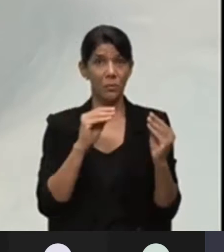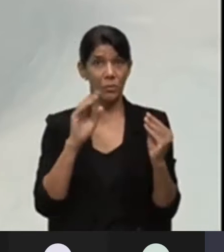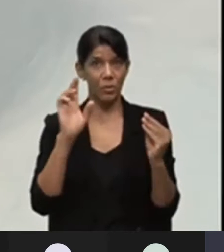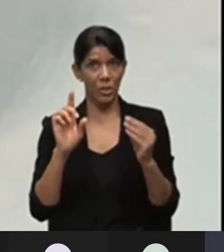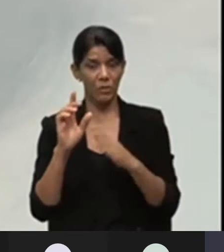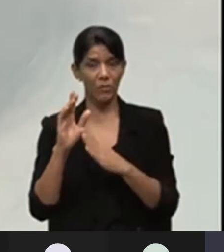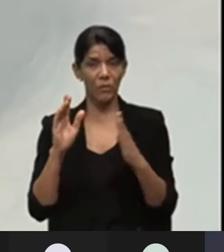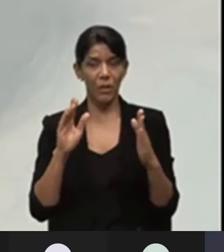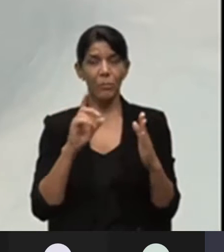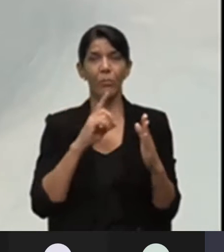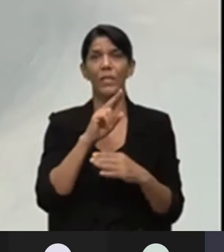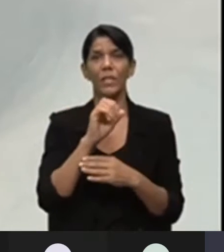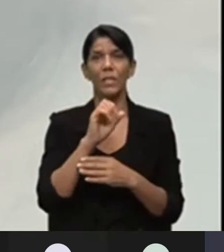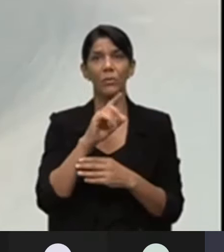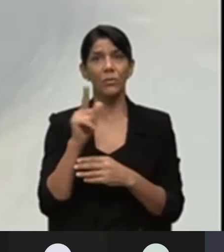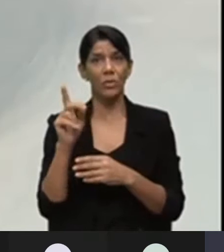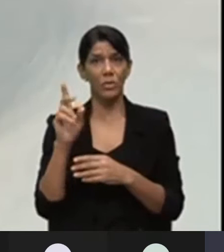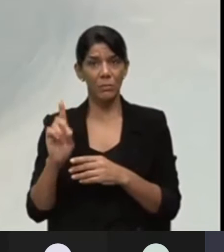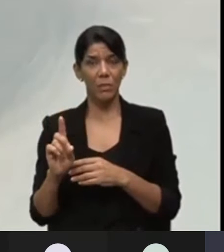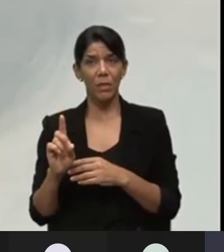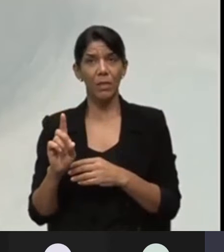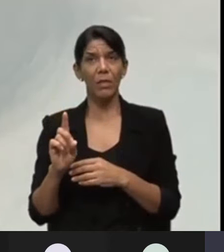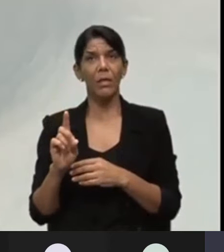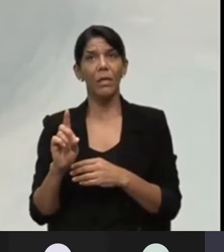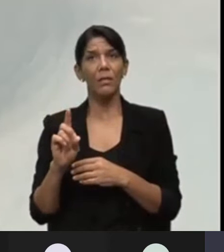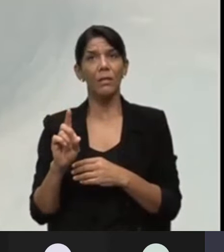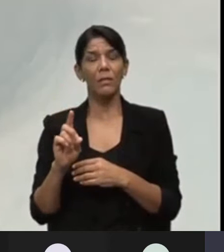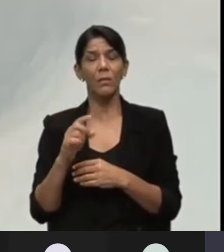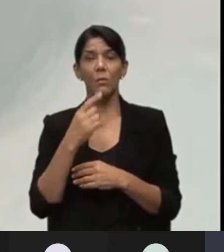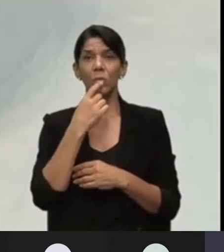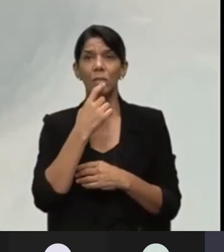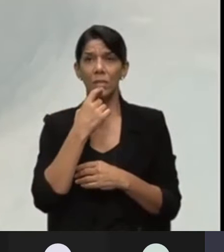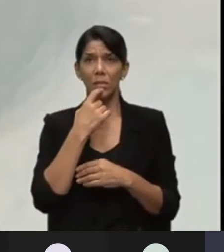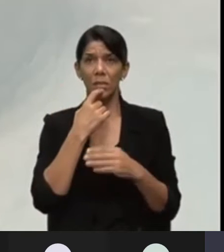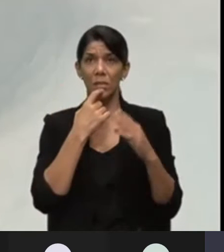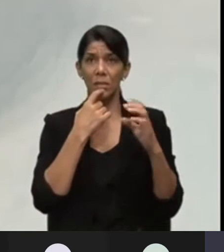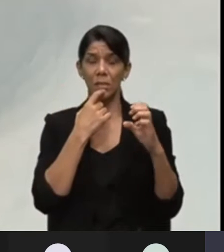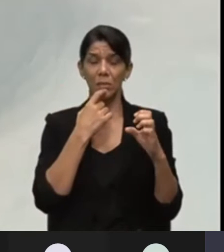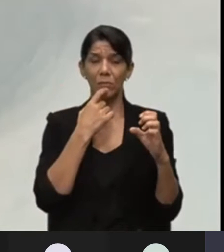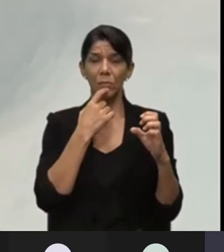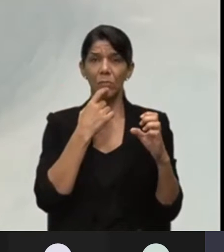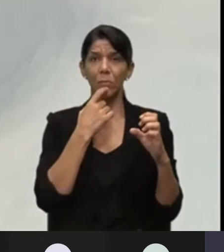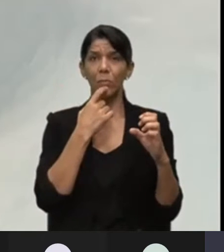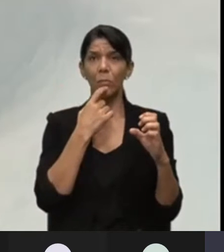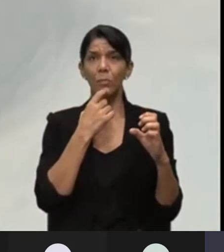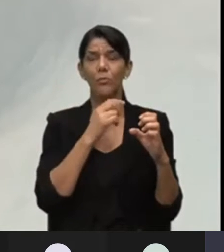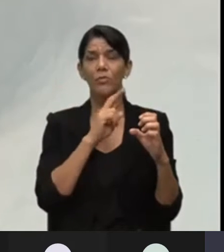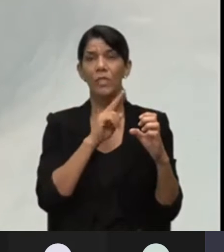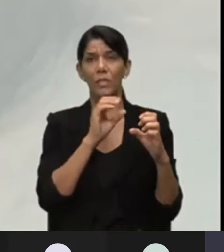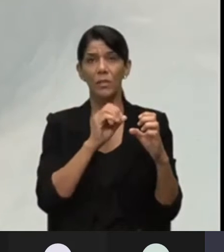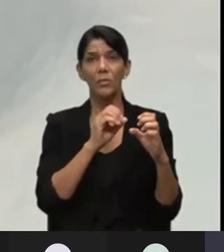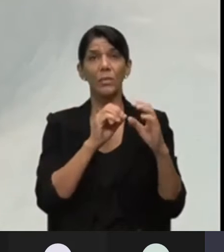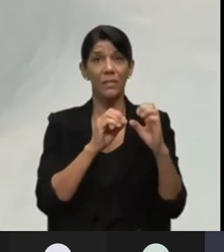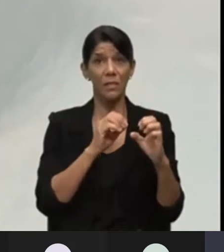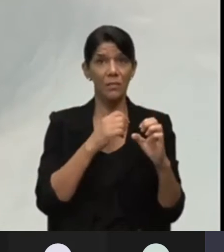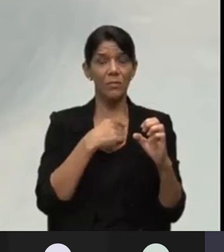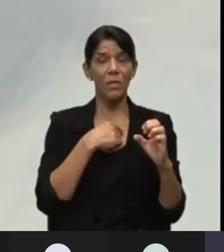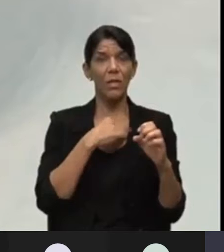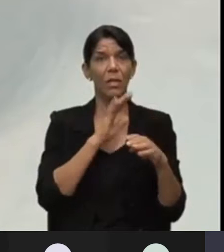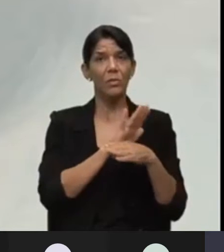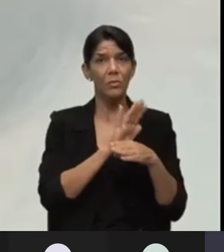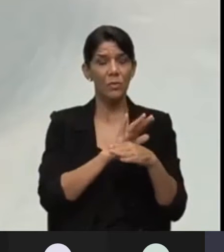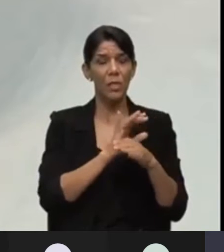direito, né? Aqui o sangue vai do átrio esquerdo para o ventrículo esquerdo, através dessa válvula lá que